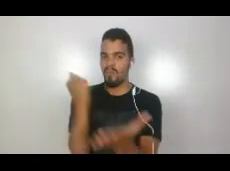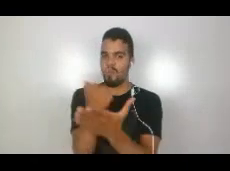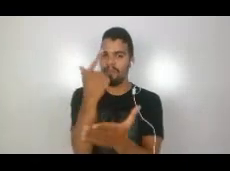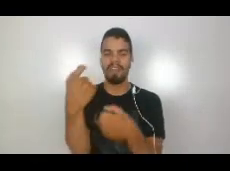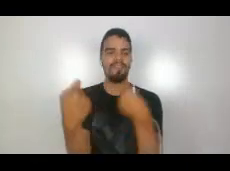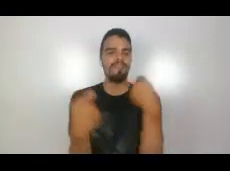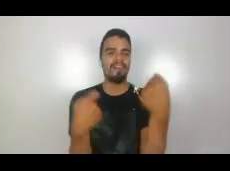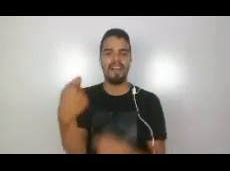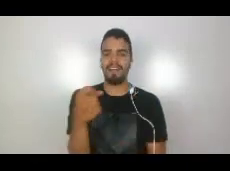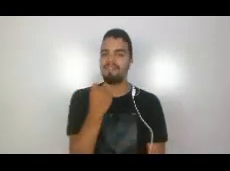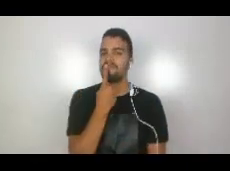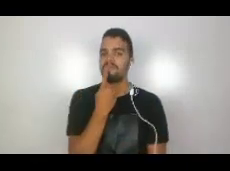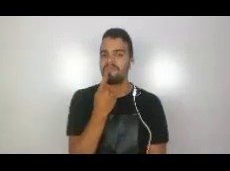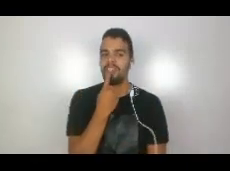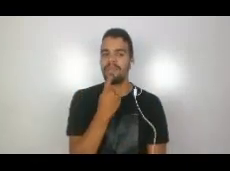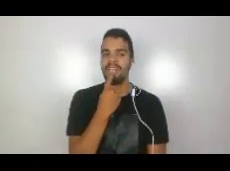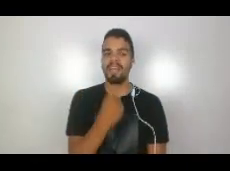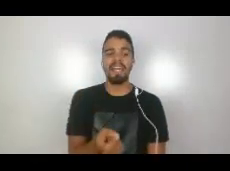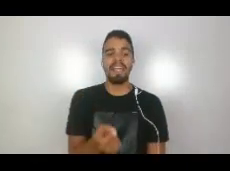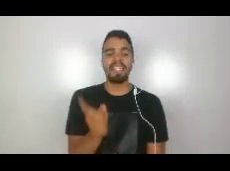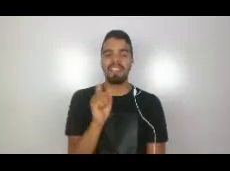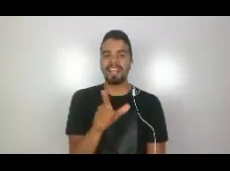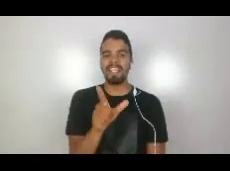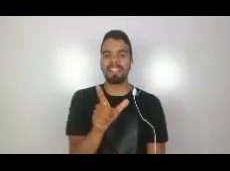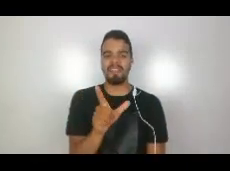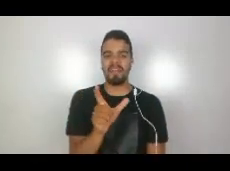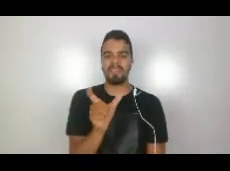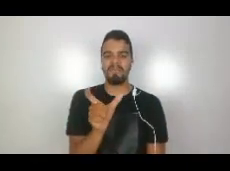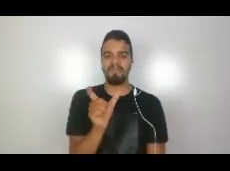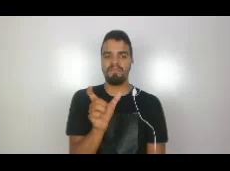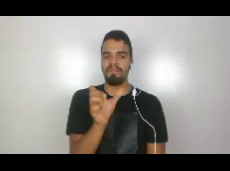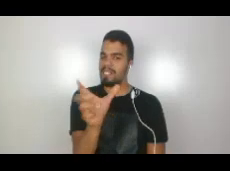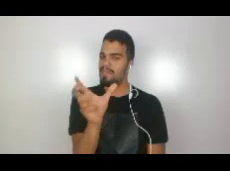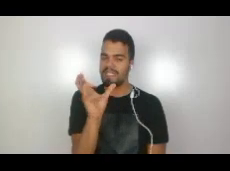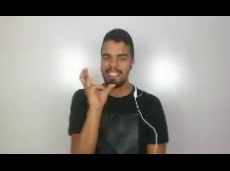Eu comprei um carro vermelho. Então, aqui nessa